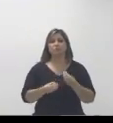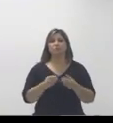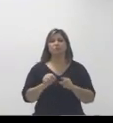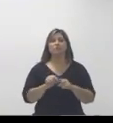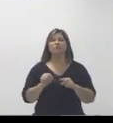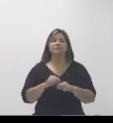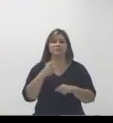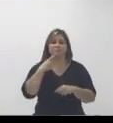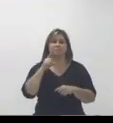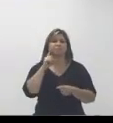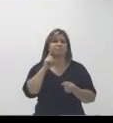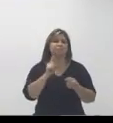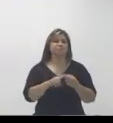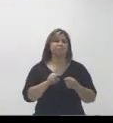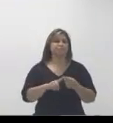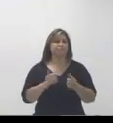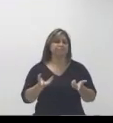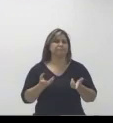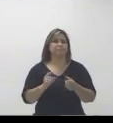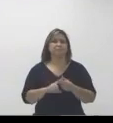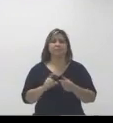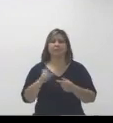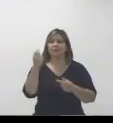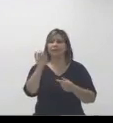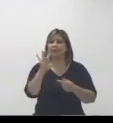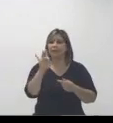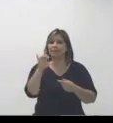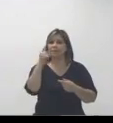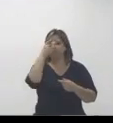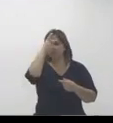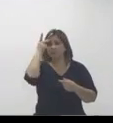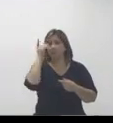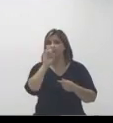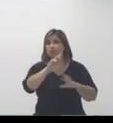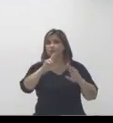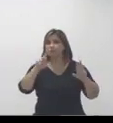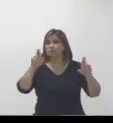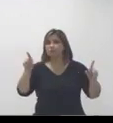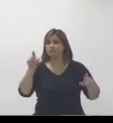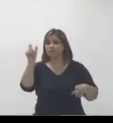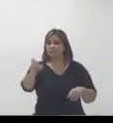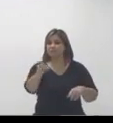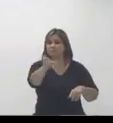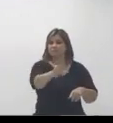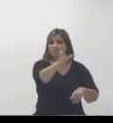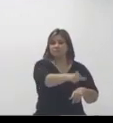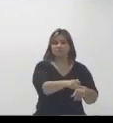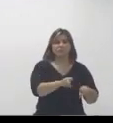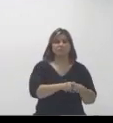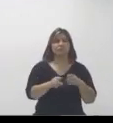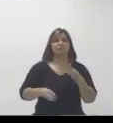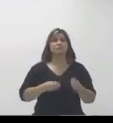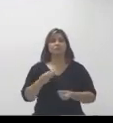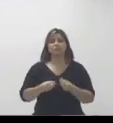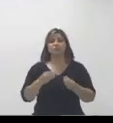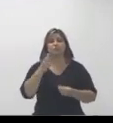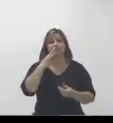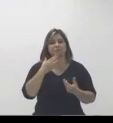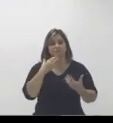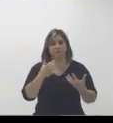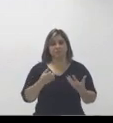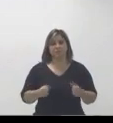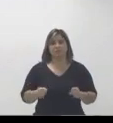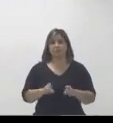completo sentido de que cada um é um é a iii é o que dá certo não dá pra outros mas é importante dizer que adotar